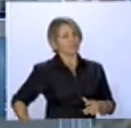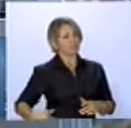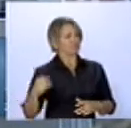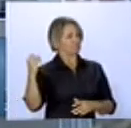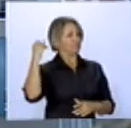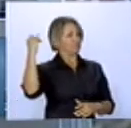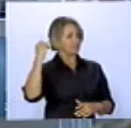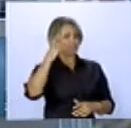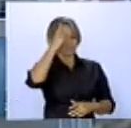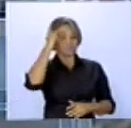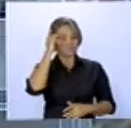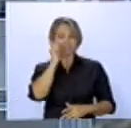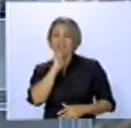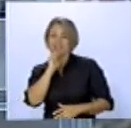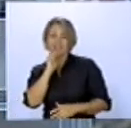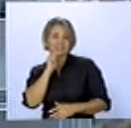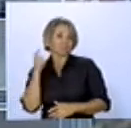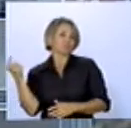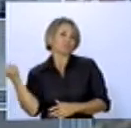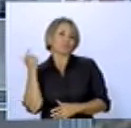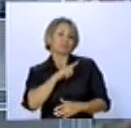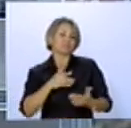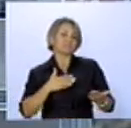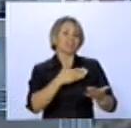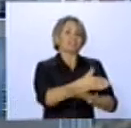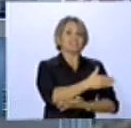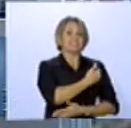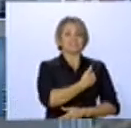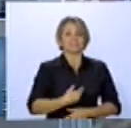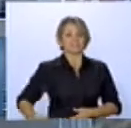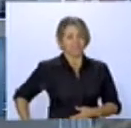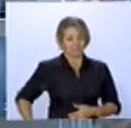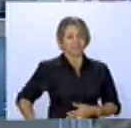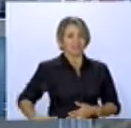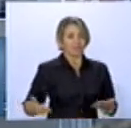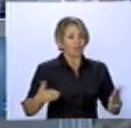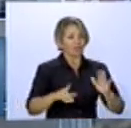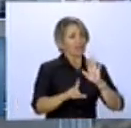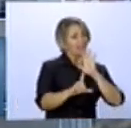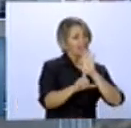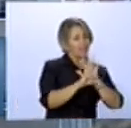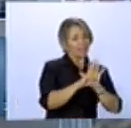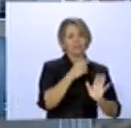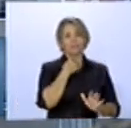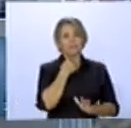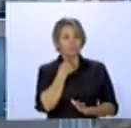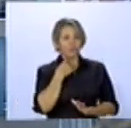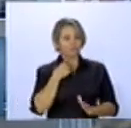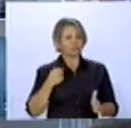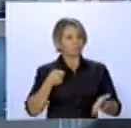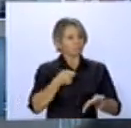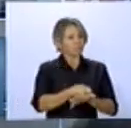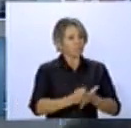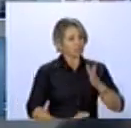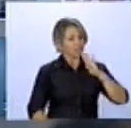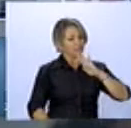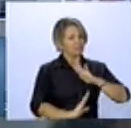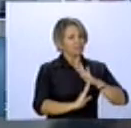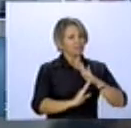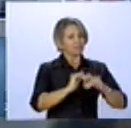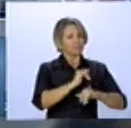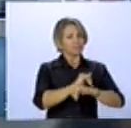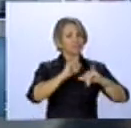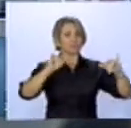sobre aqueles que não estão no governo portanto uma lei que trata o financiamento público de campanha não pode deixar de impor limite de gastos com propaganda